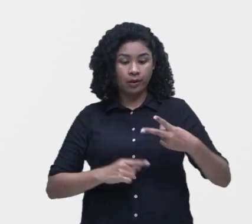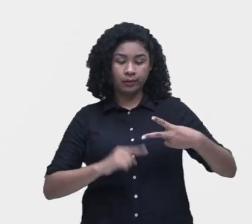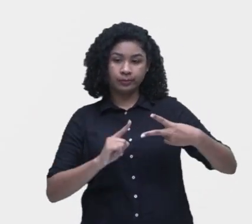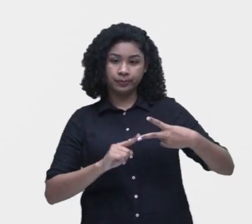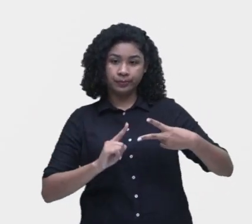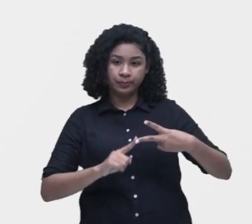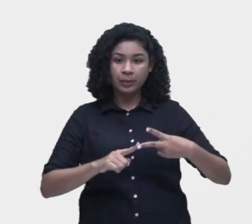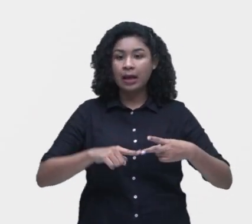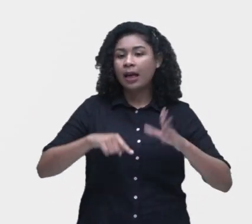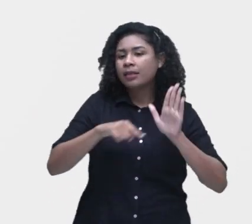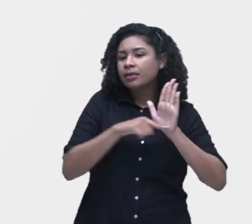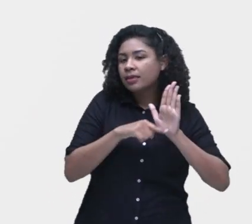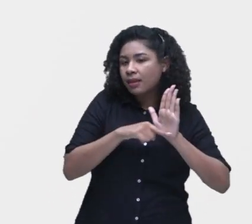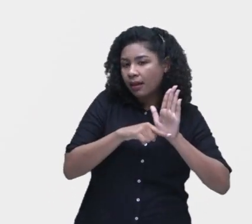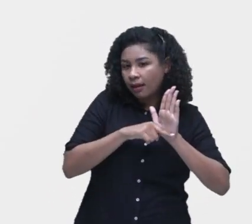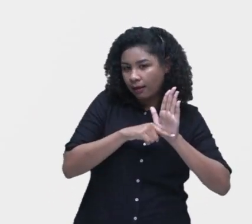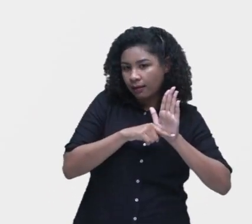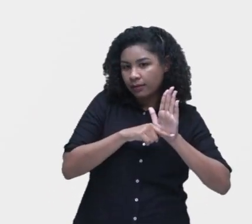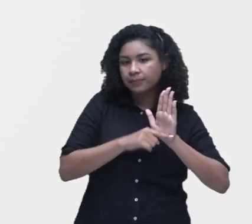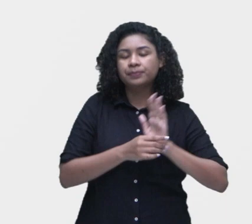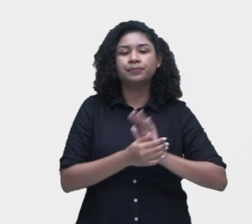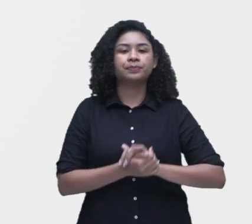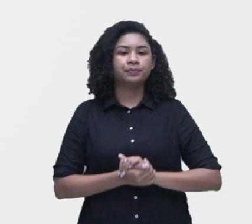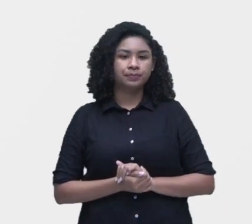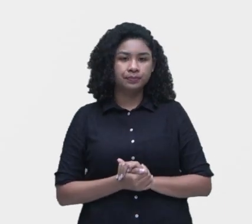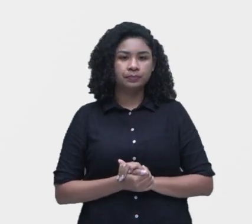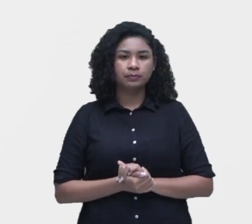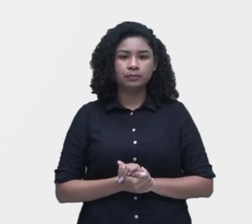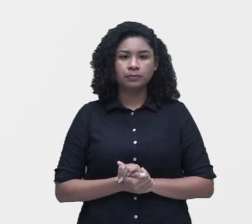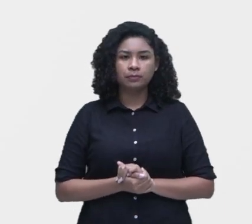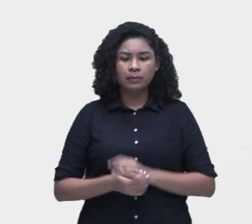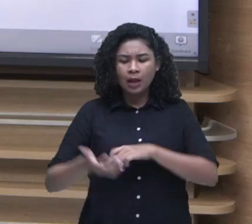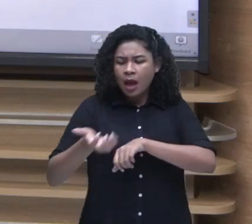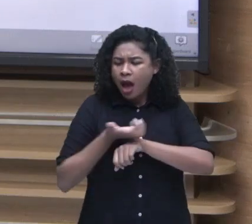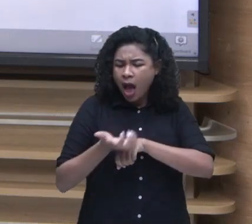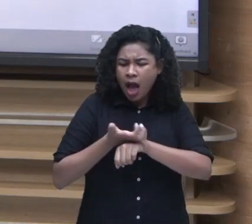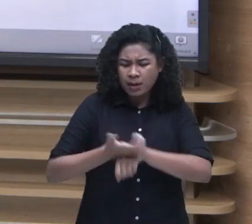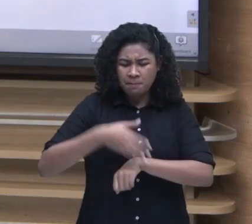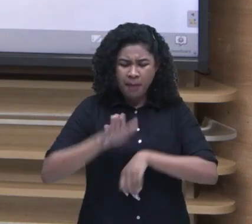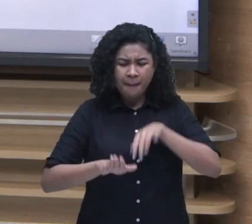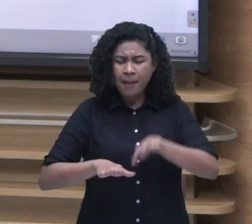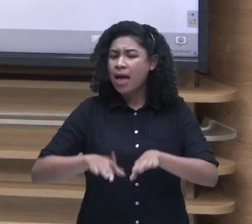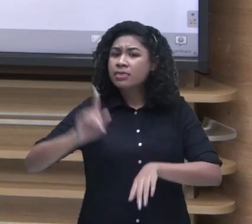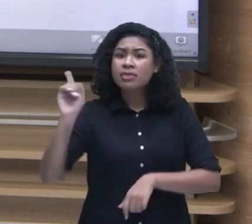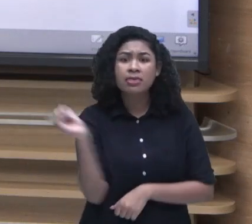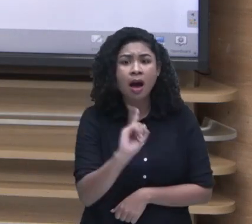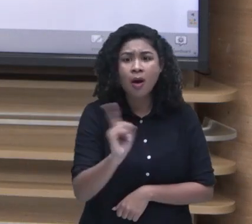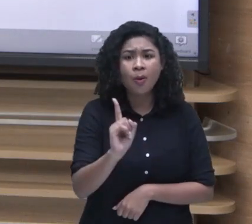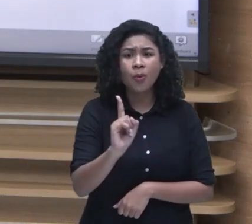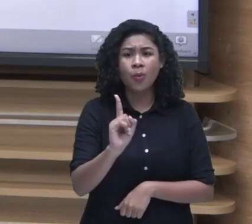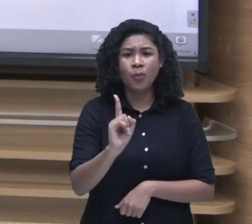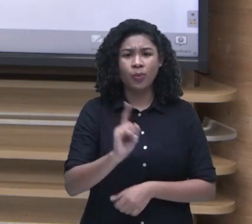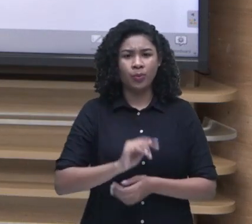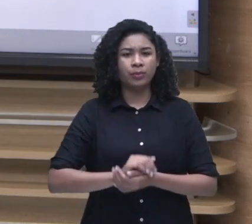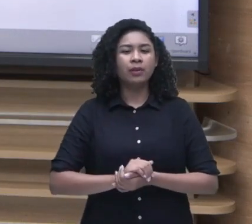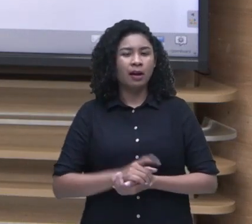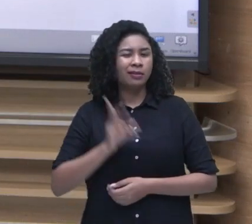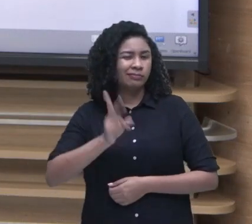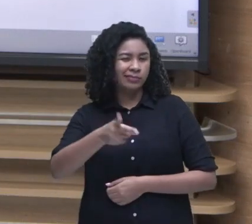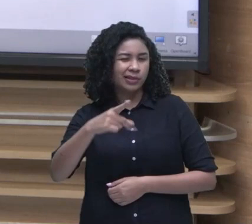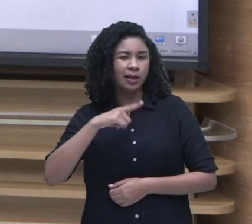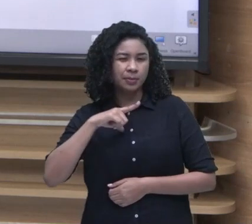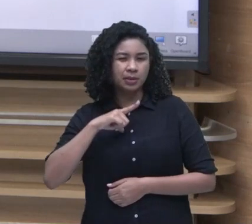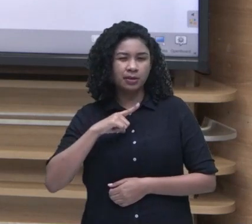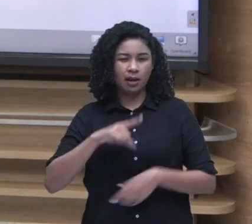vamos ver já o negativo aqui. Não pise na grama. Geralmente tem lá uma placa, né? Isso